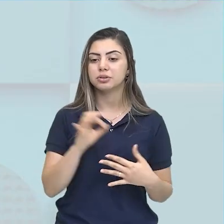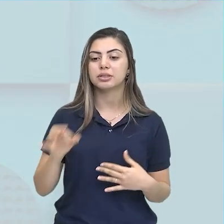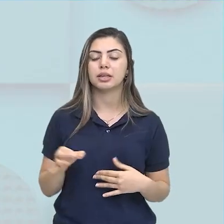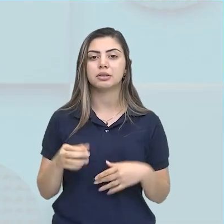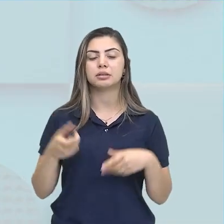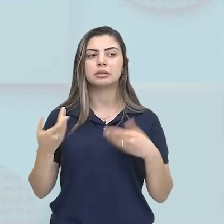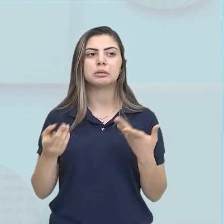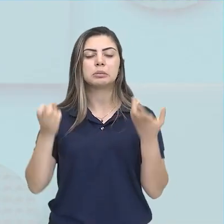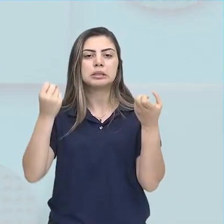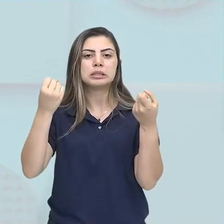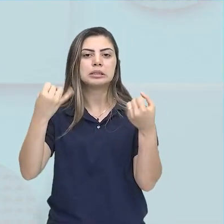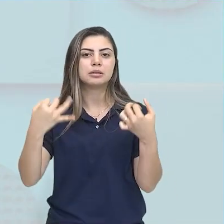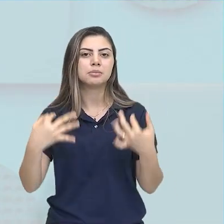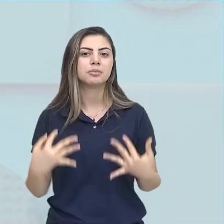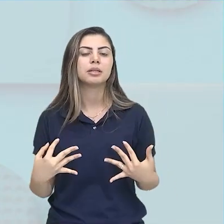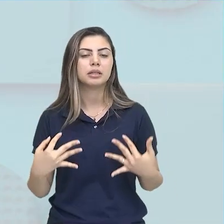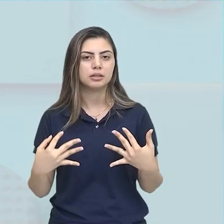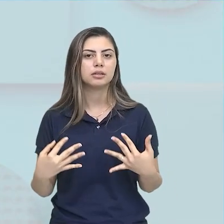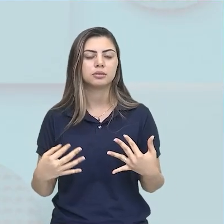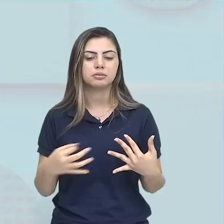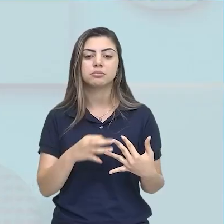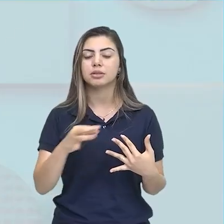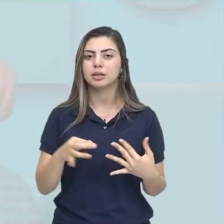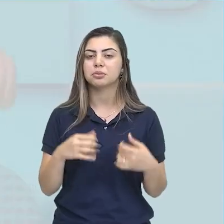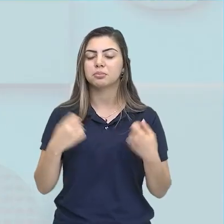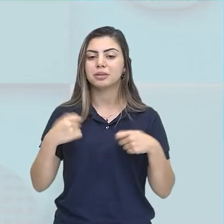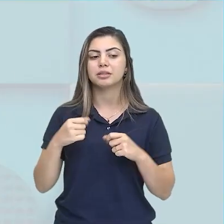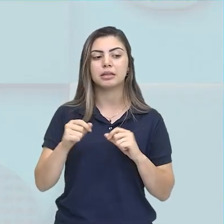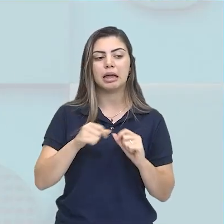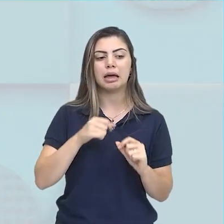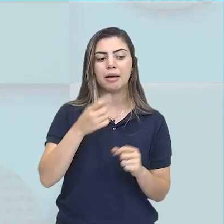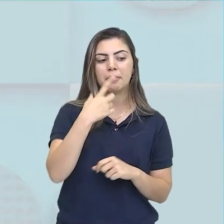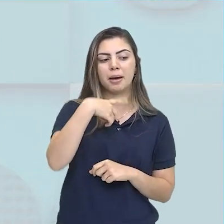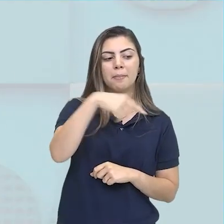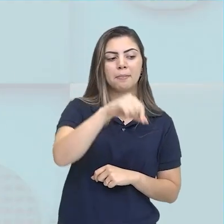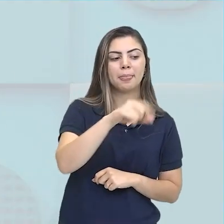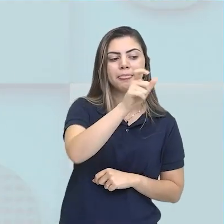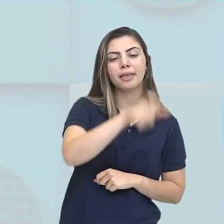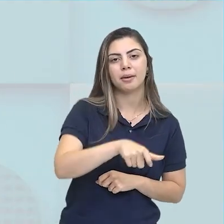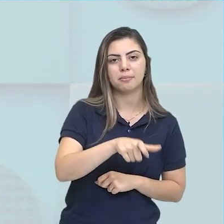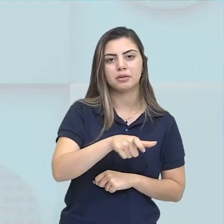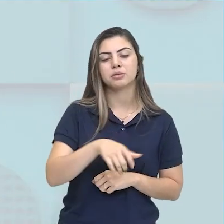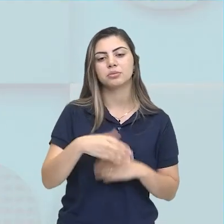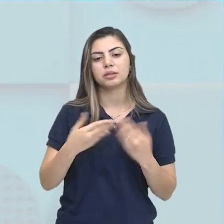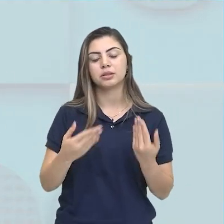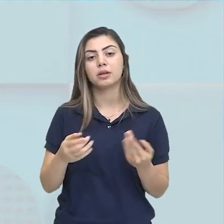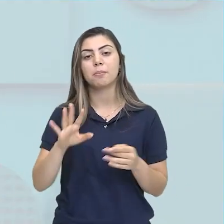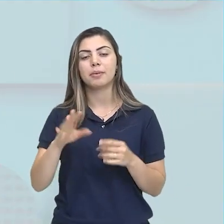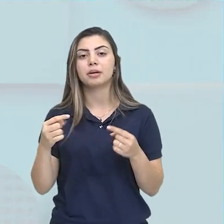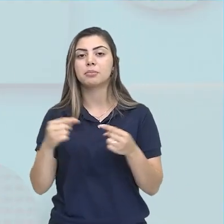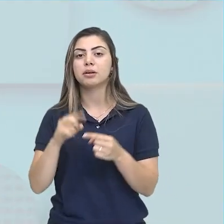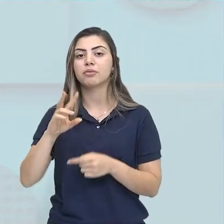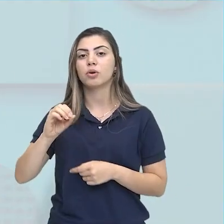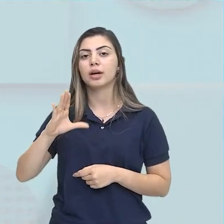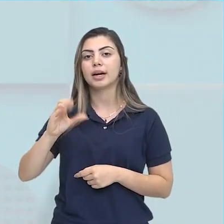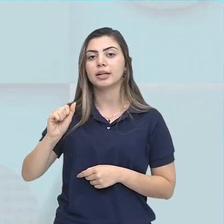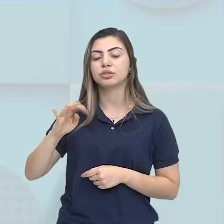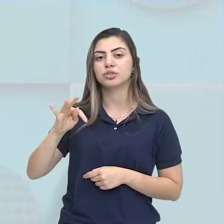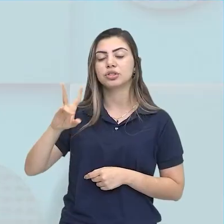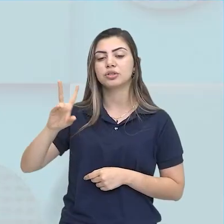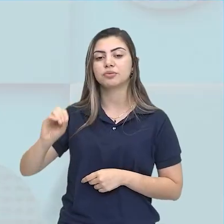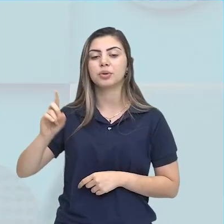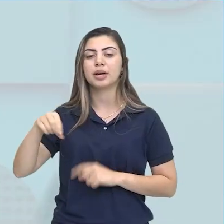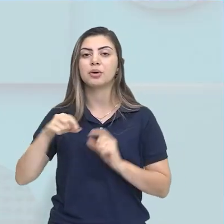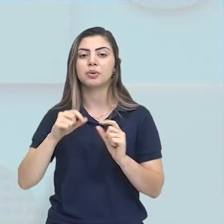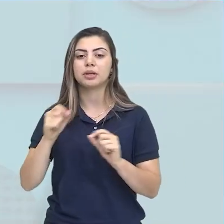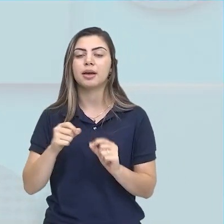explicando, dizendo a quem, né? Quem é a pessoa, estou explicando. E no caso do vocativo, é o ser a quem eu me dirijo, se